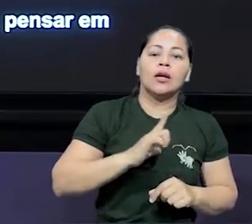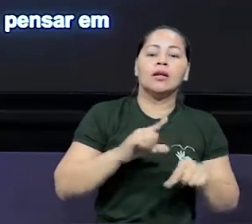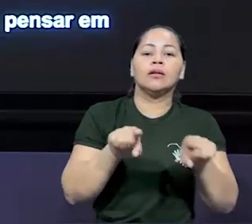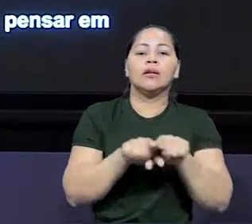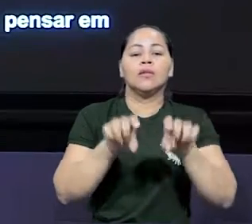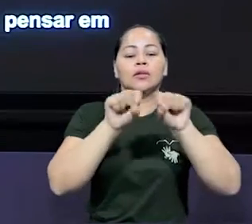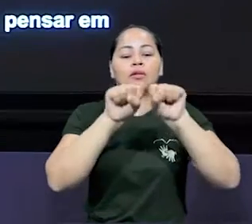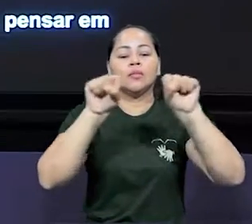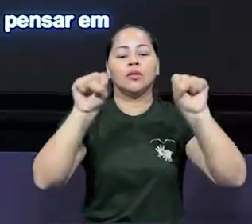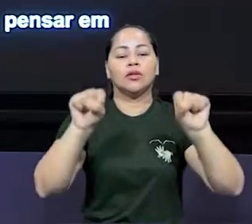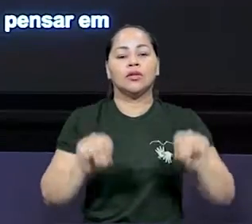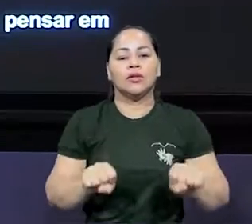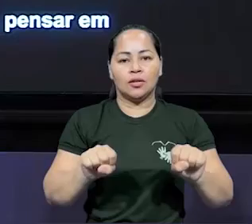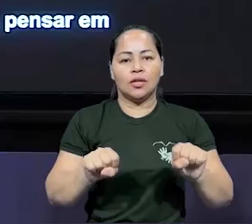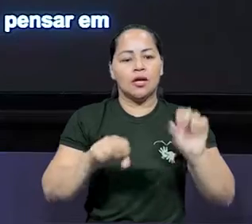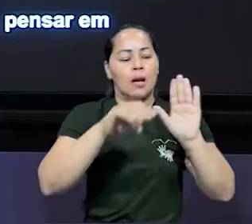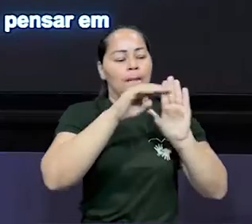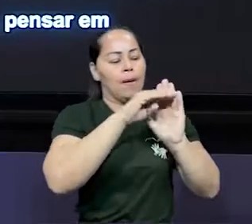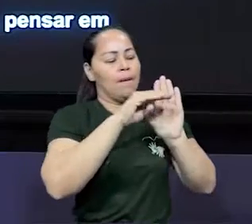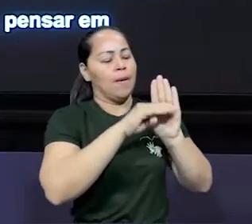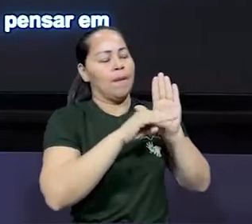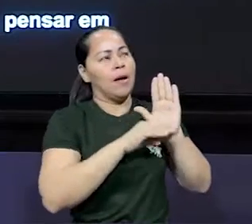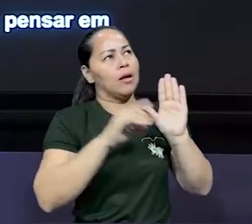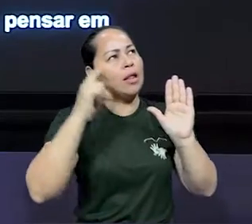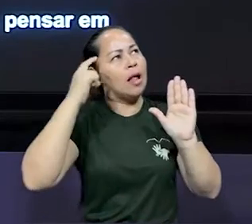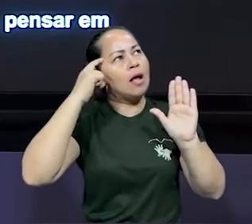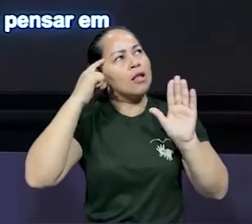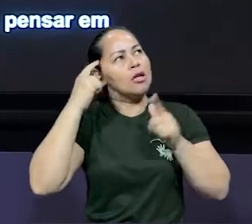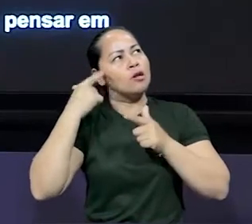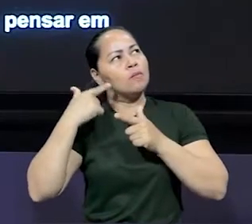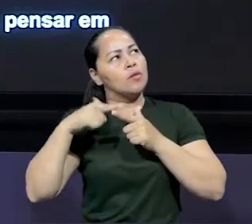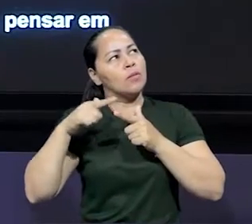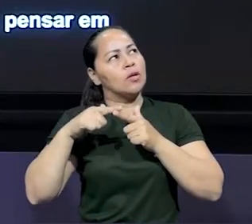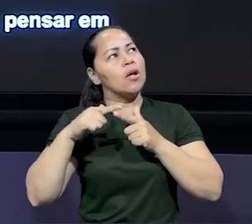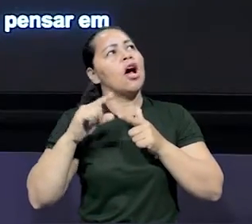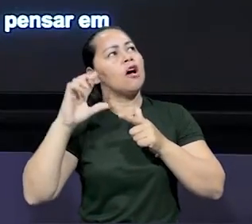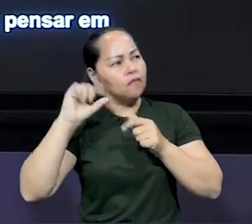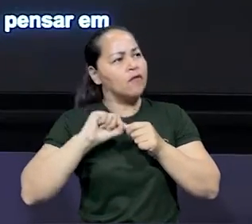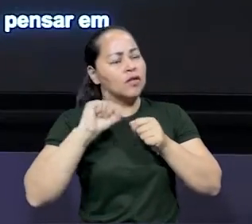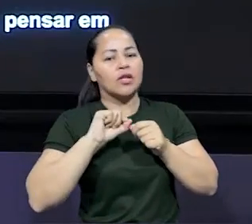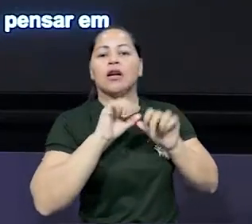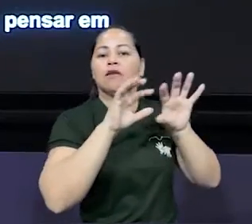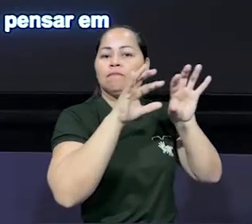Sistematiza a resolução de problemas por conta dessa característica e